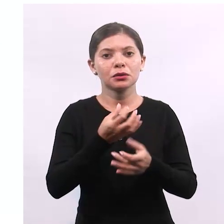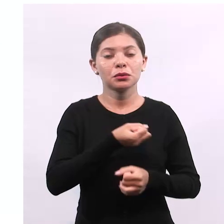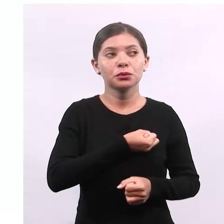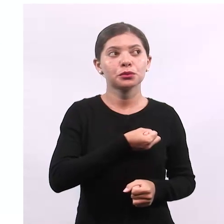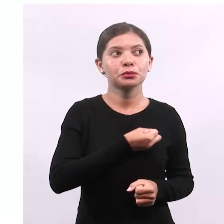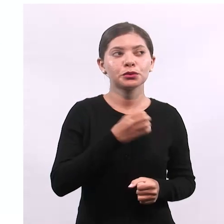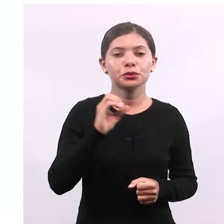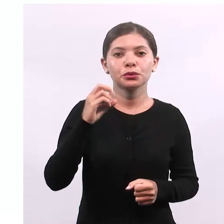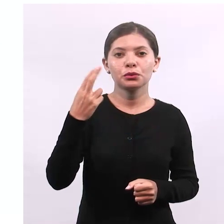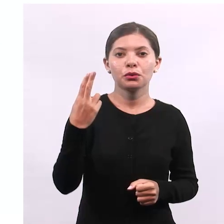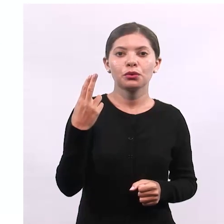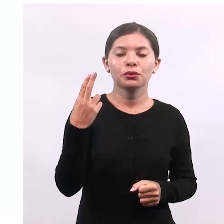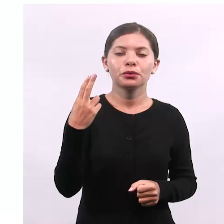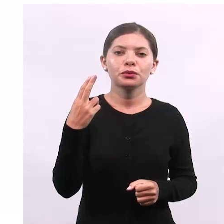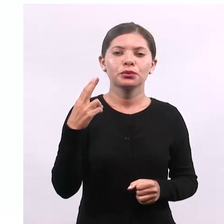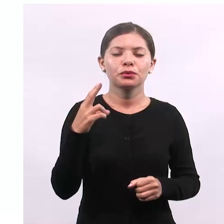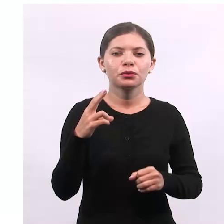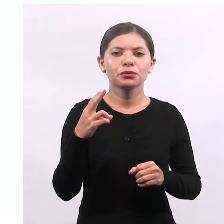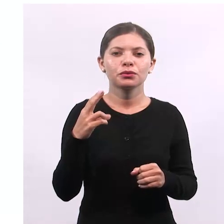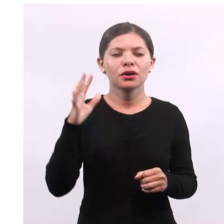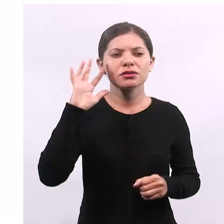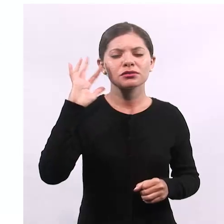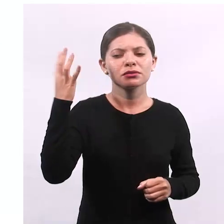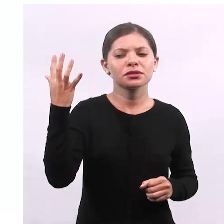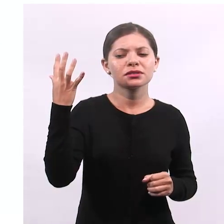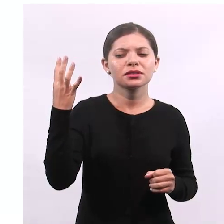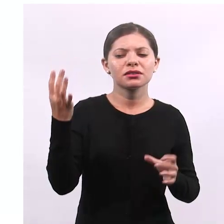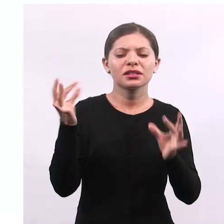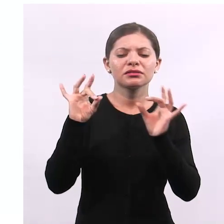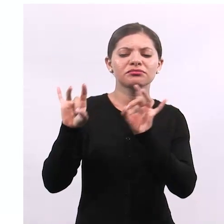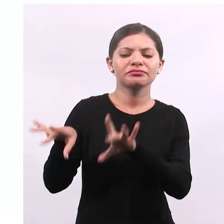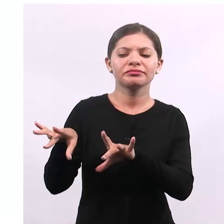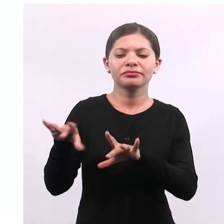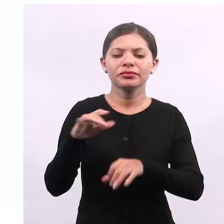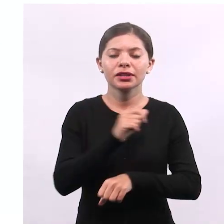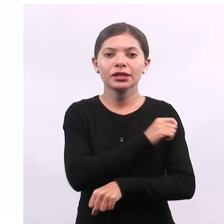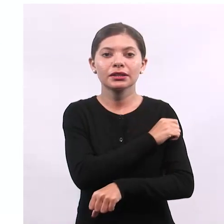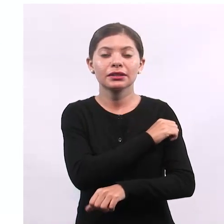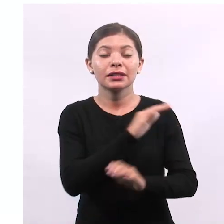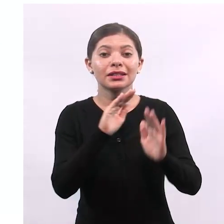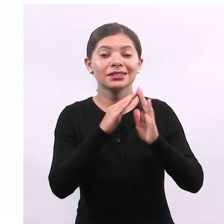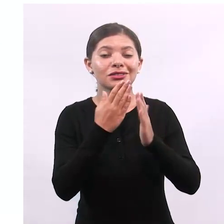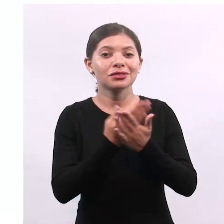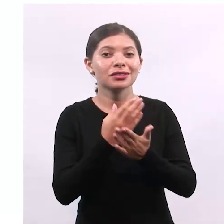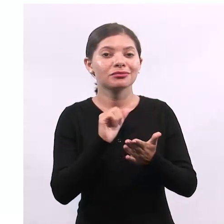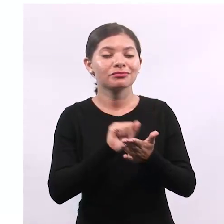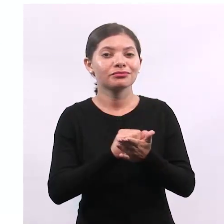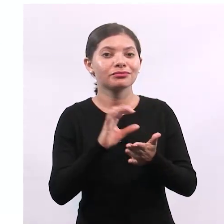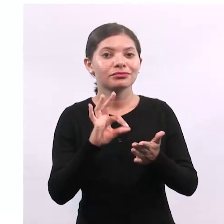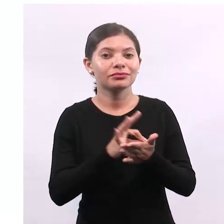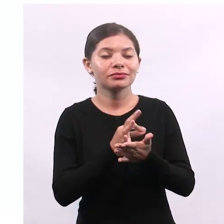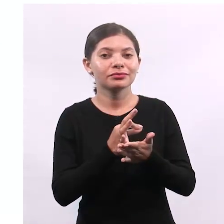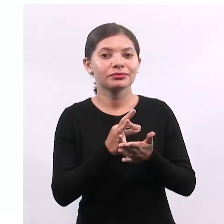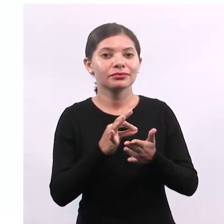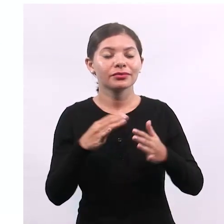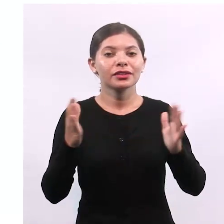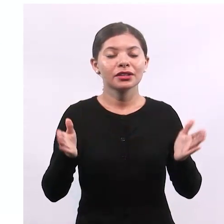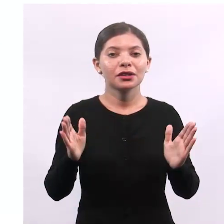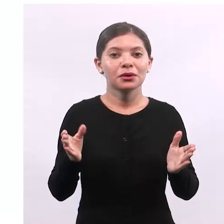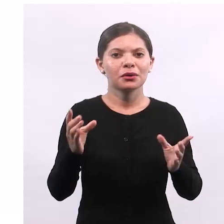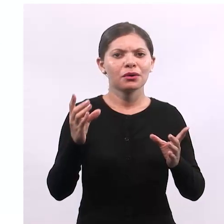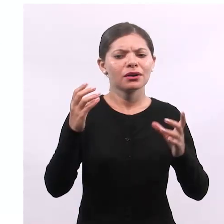fez com que as pessoas deixassem de matricular as crianças na escola e agora isso é interpretação que a gente fez